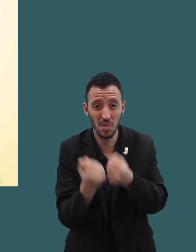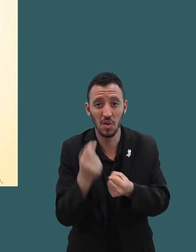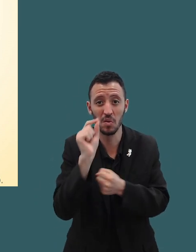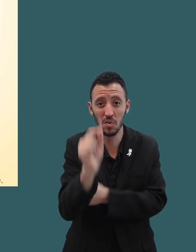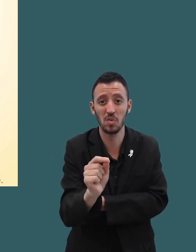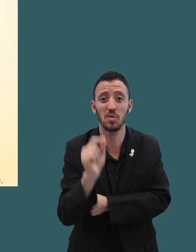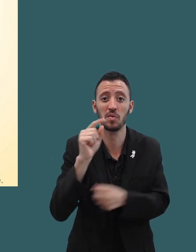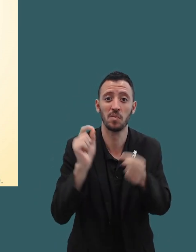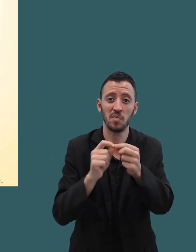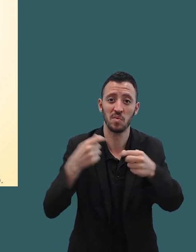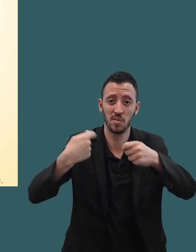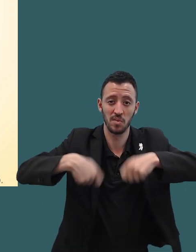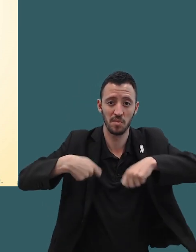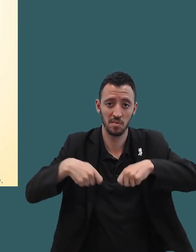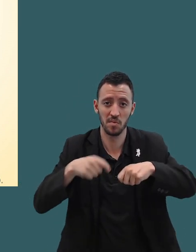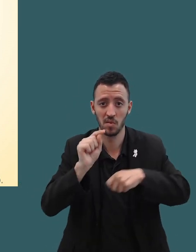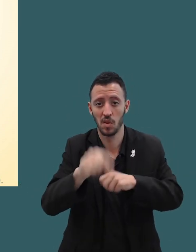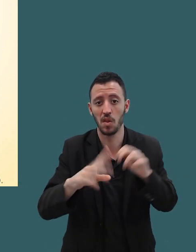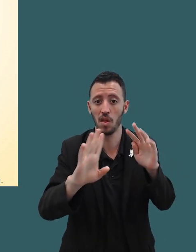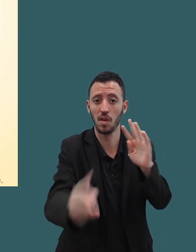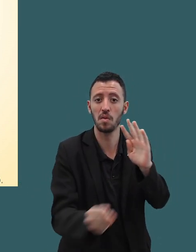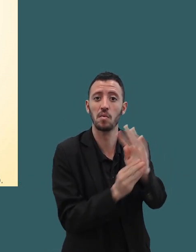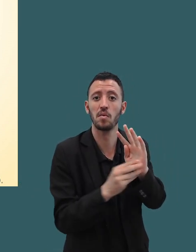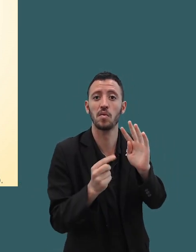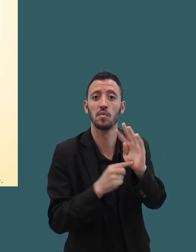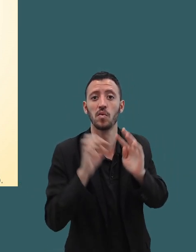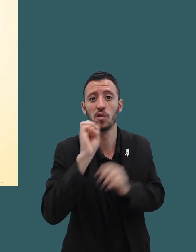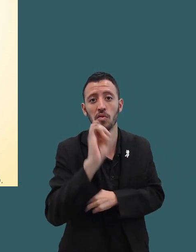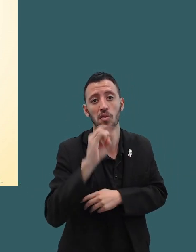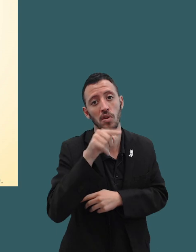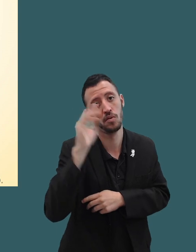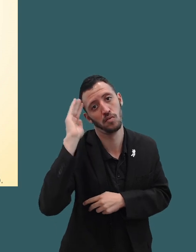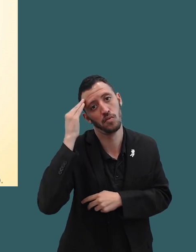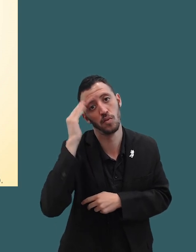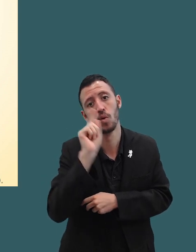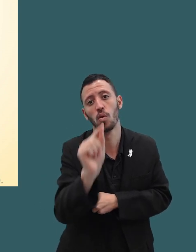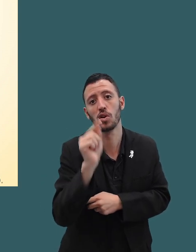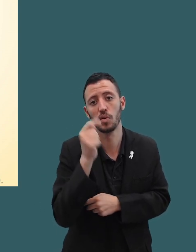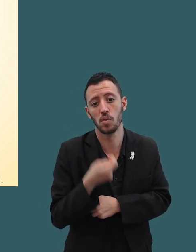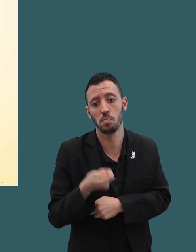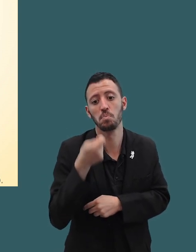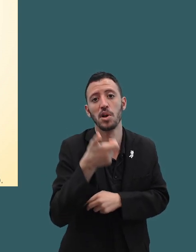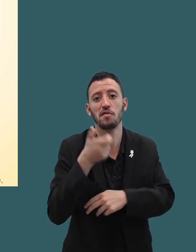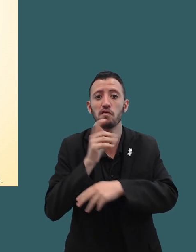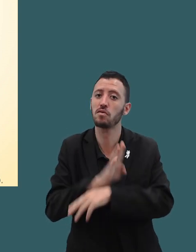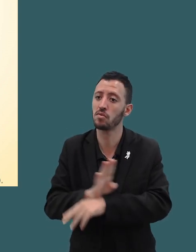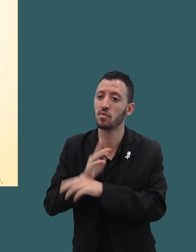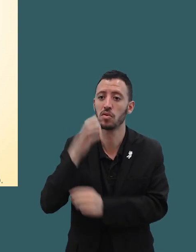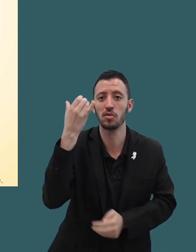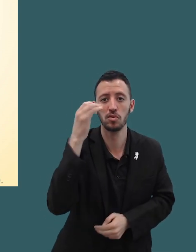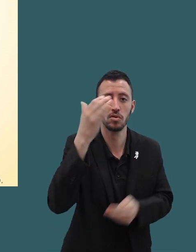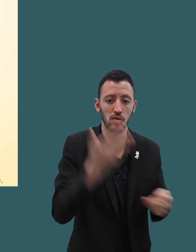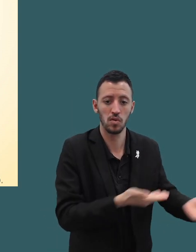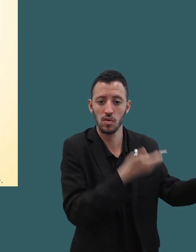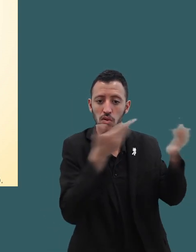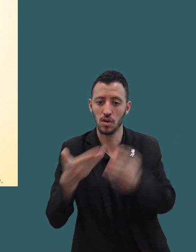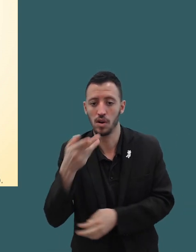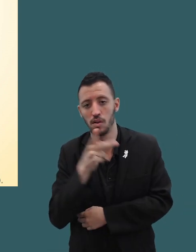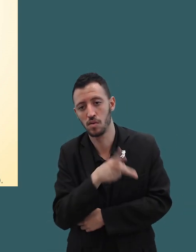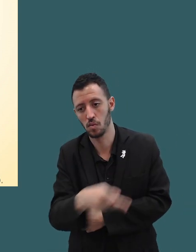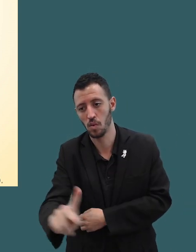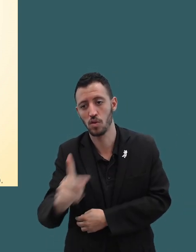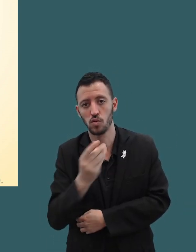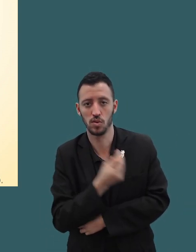precisamos fazer nessa pauta se ele entender os benefícios que a ciência traz para a sua